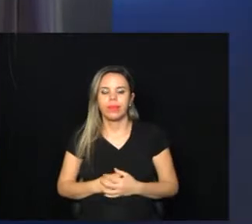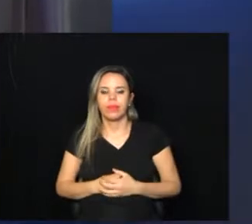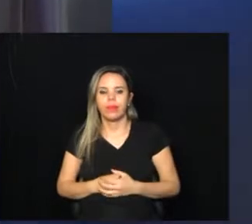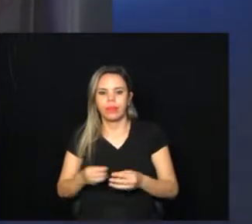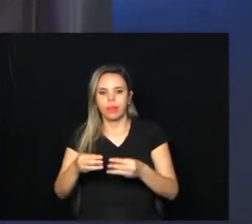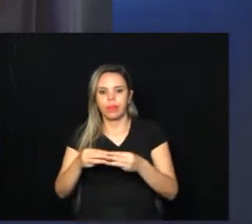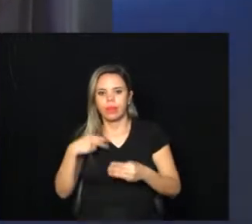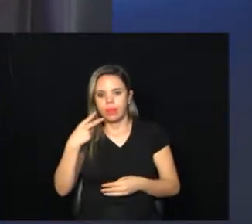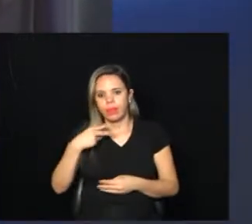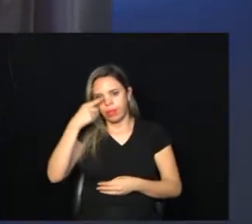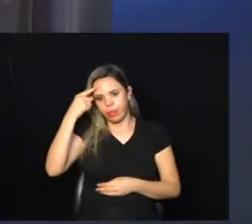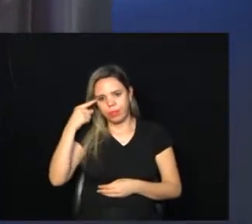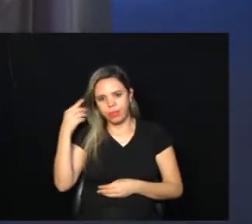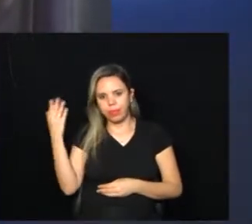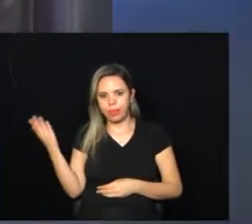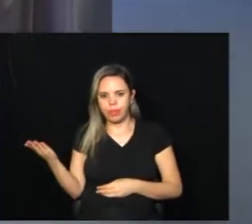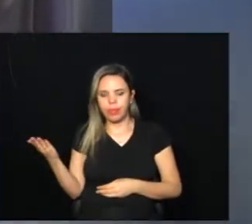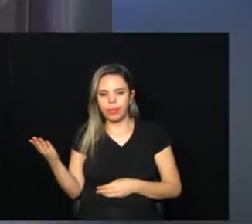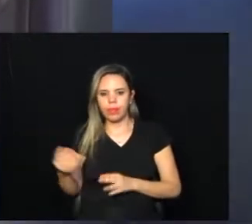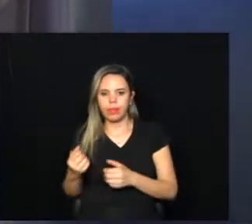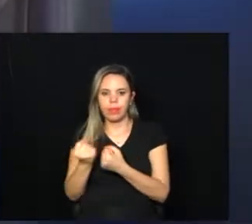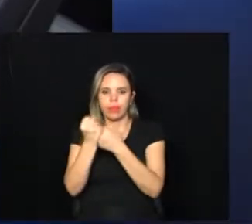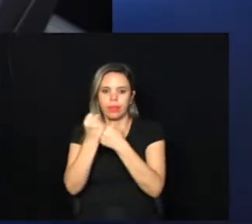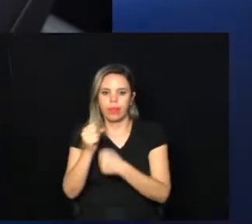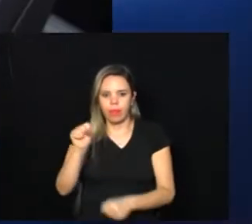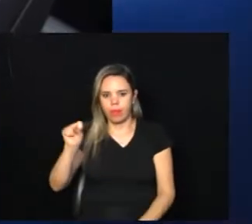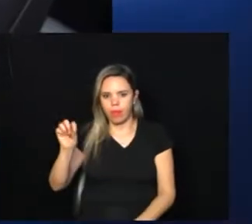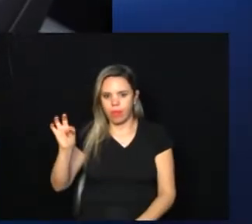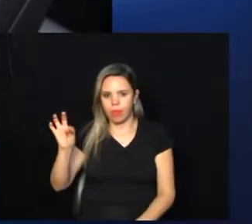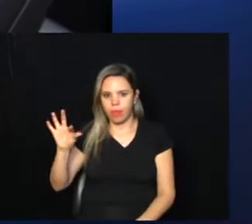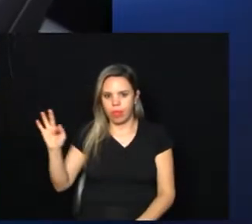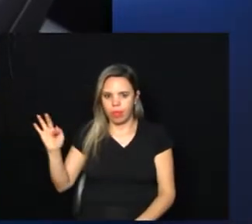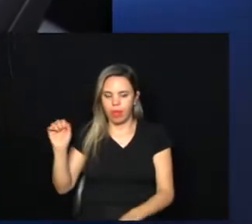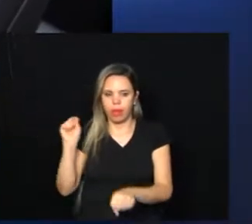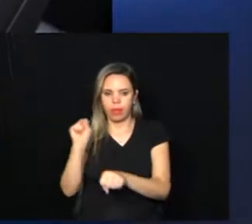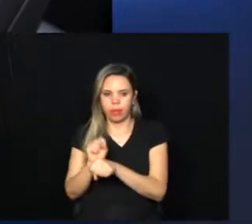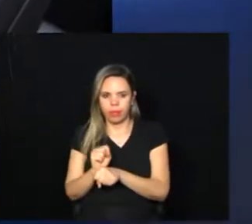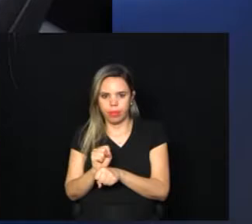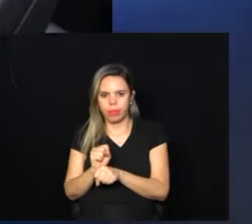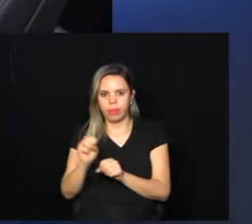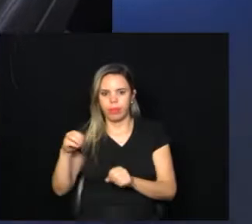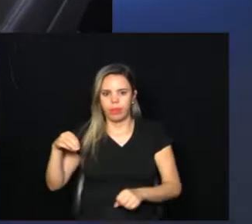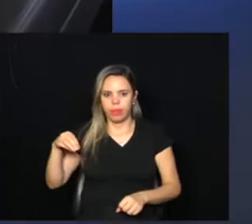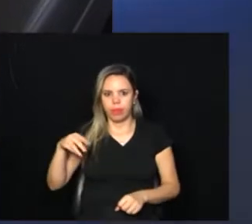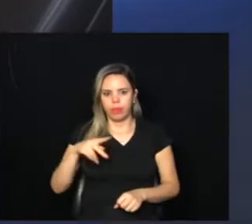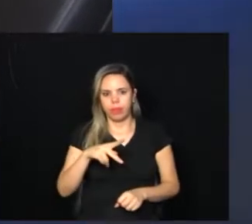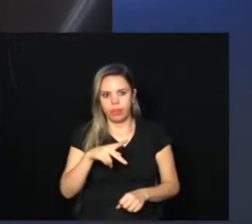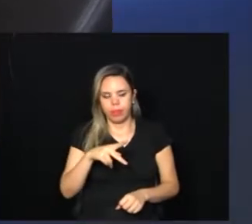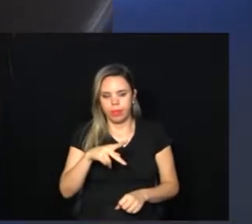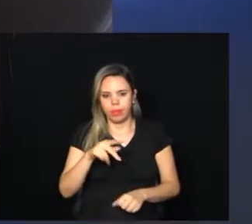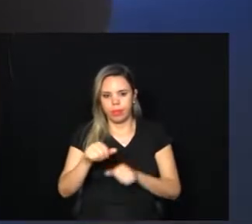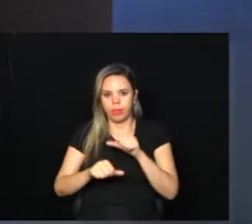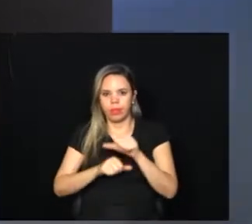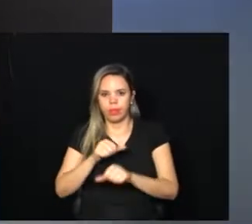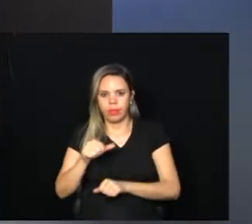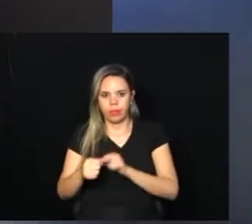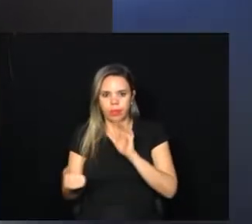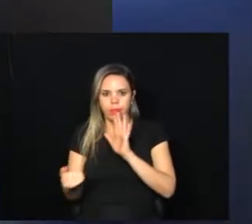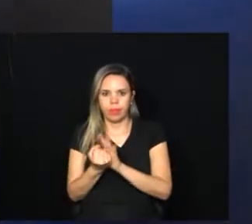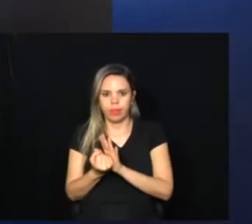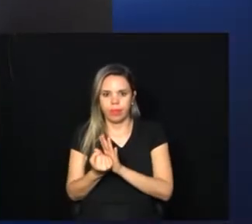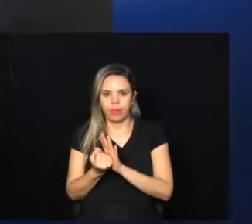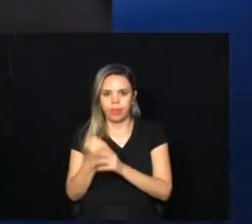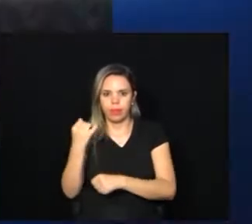Moção da vereadora Paola Miguel apoia a STF pela suspensão da medida provisória que altera o marco civil